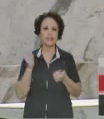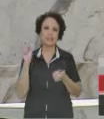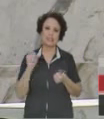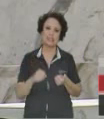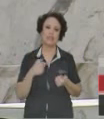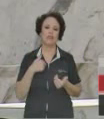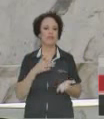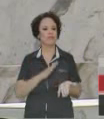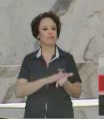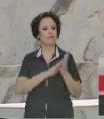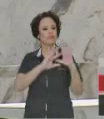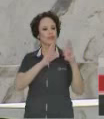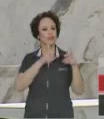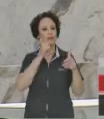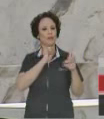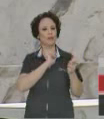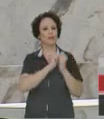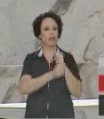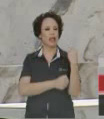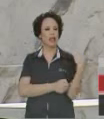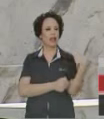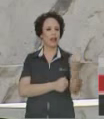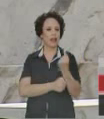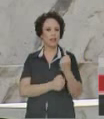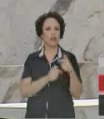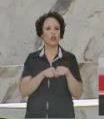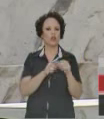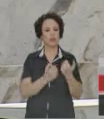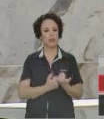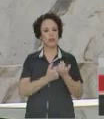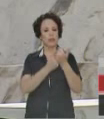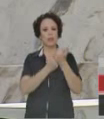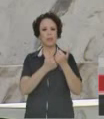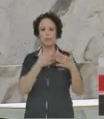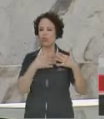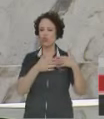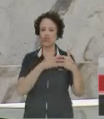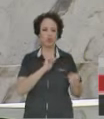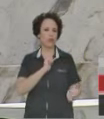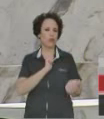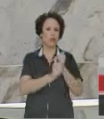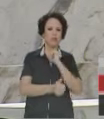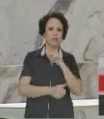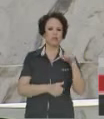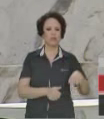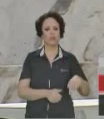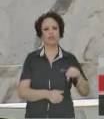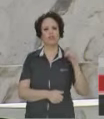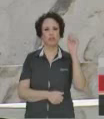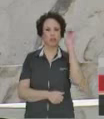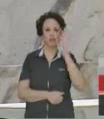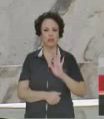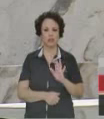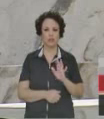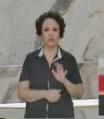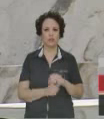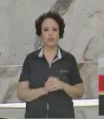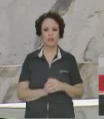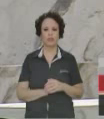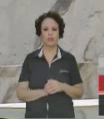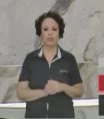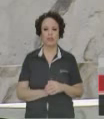ea cada uma das que trabalha pelo esporte feminino no brasil nesse dia internacional da mulher